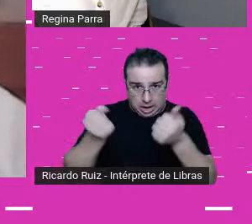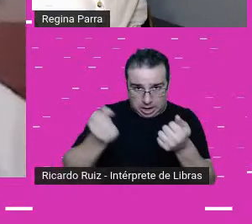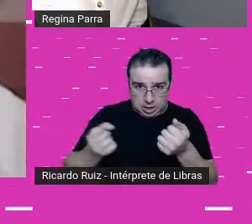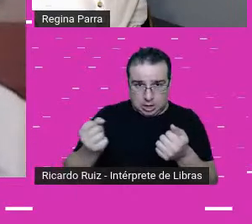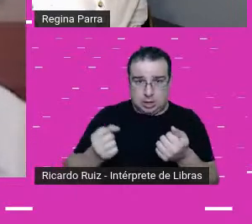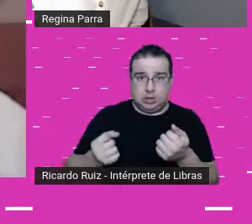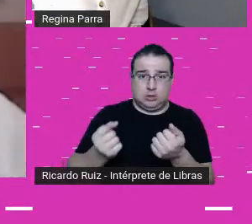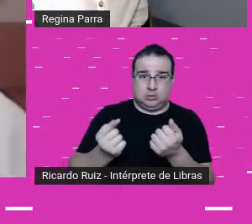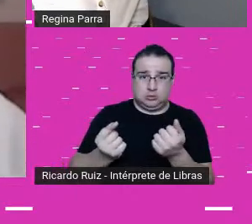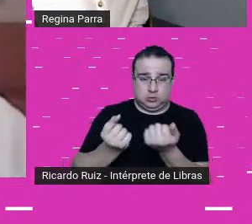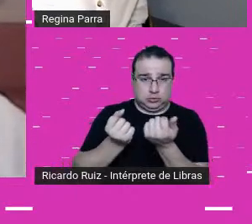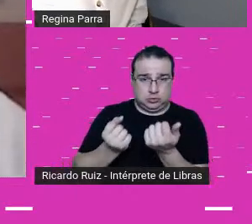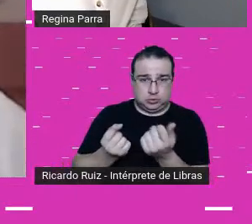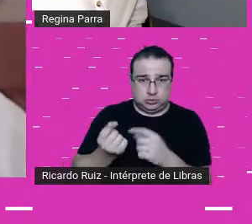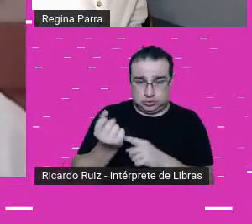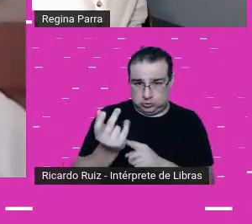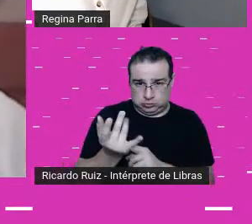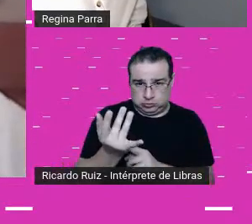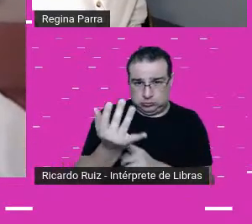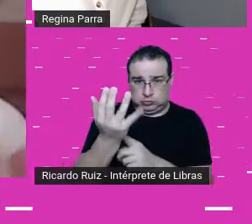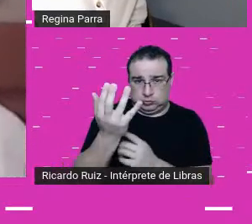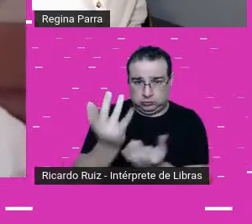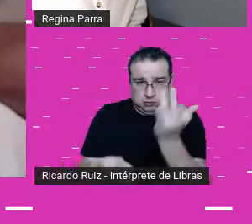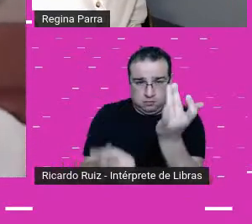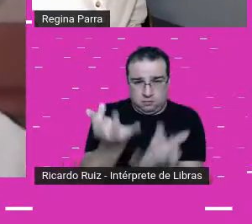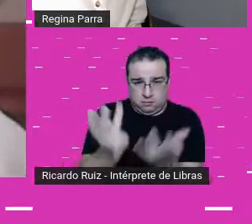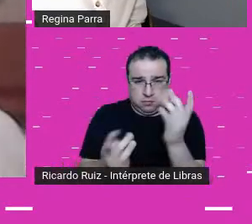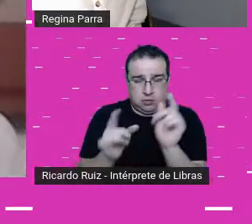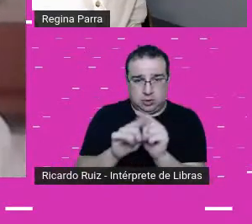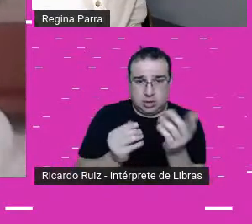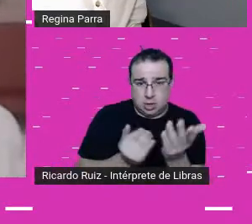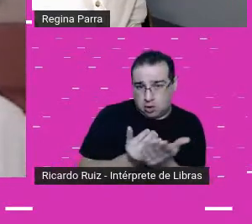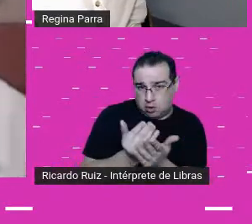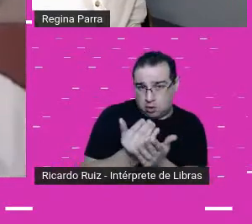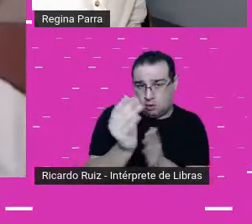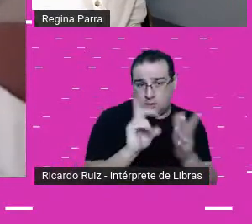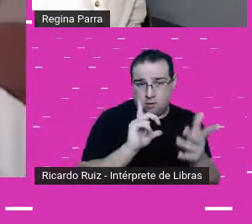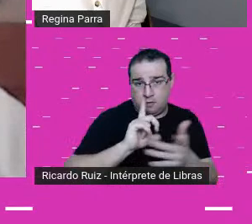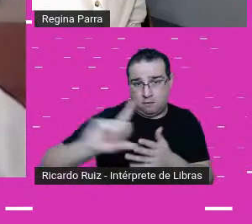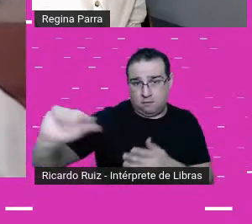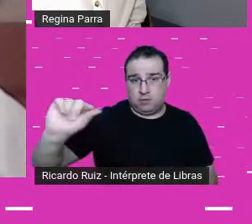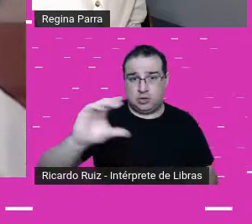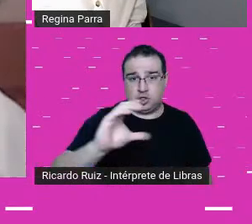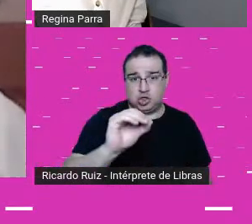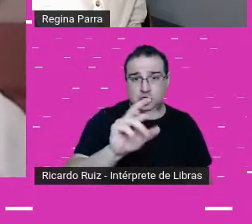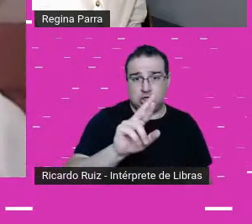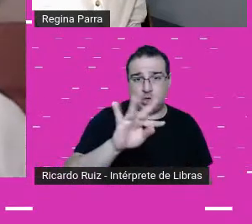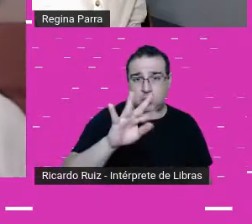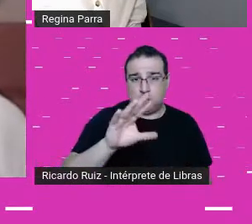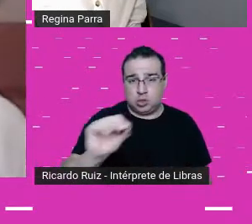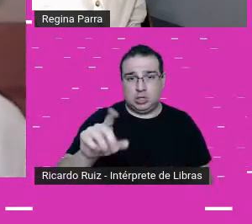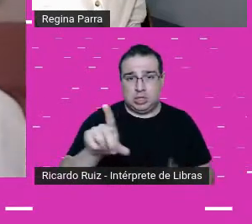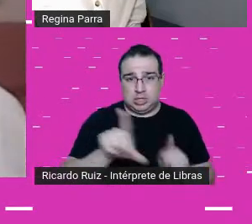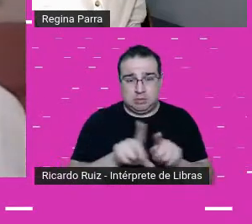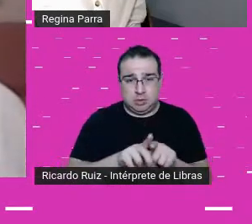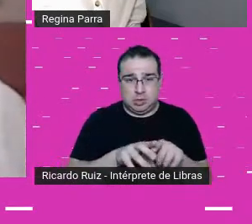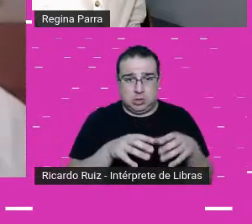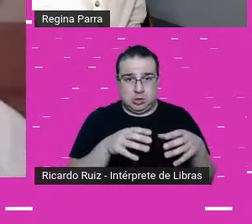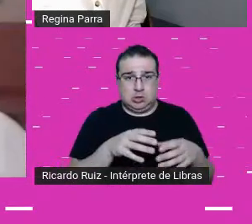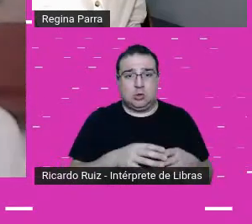né, onde Medeia, enfim, sai, foge de Corinto, né, levando os corpos dos